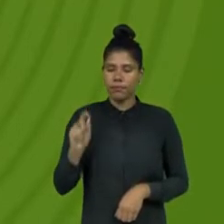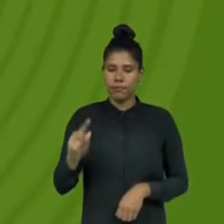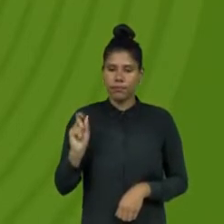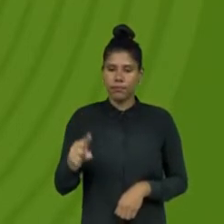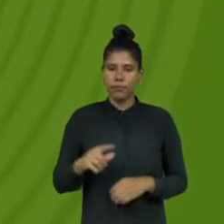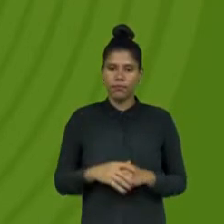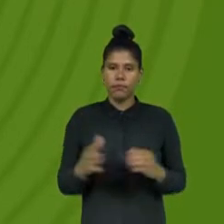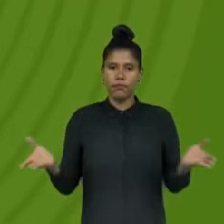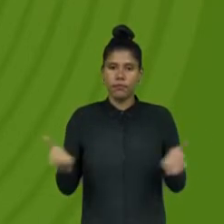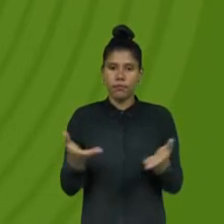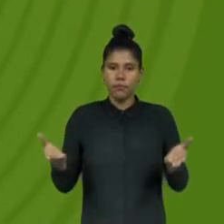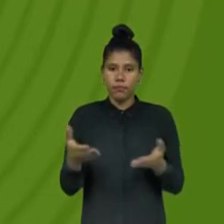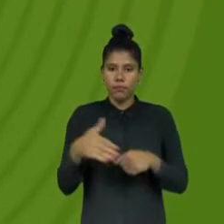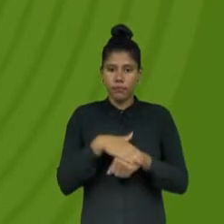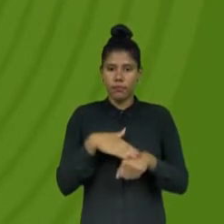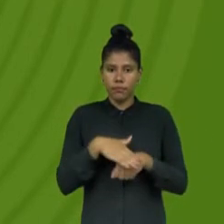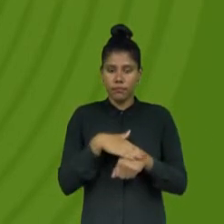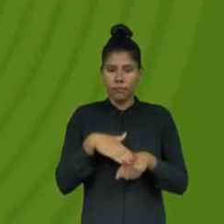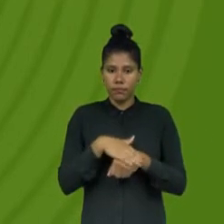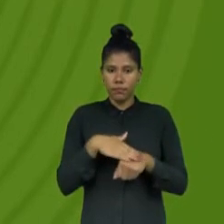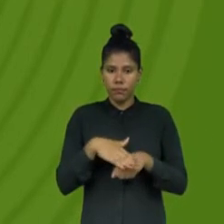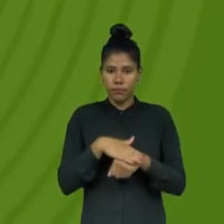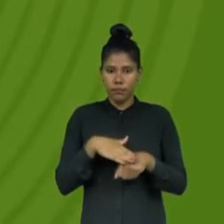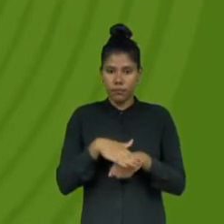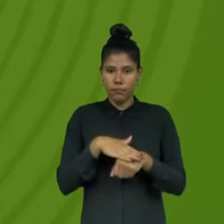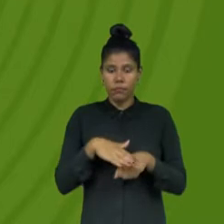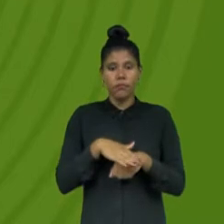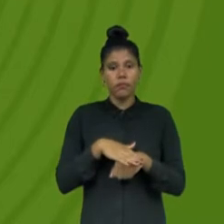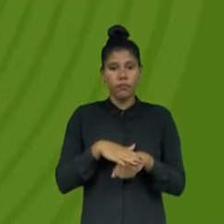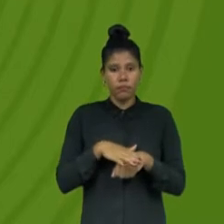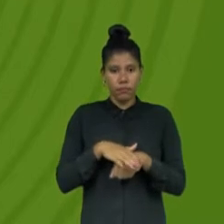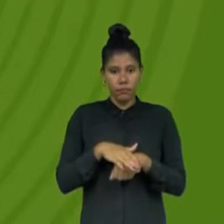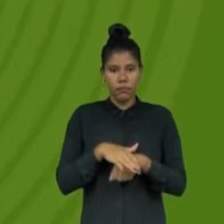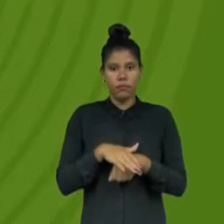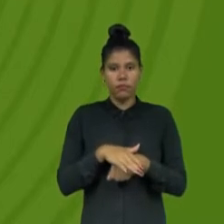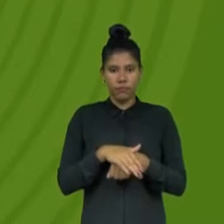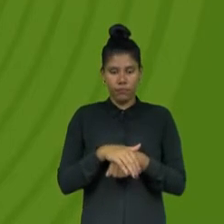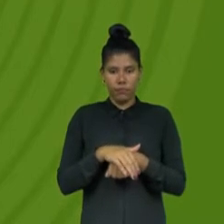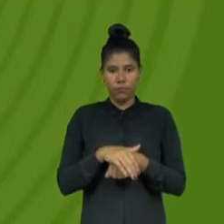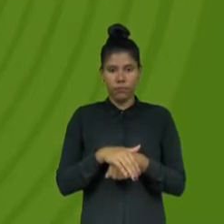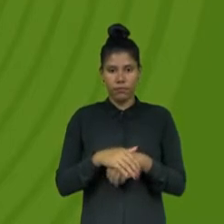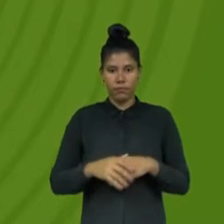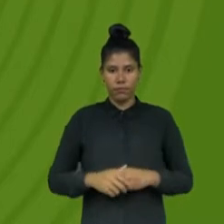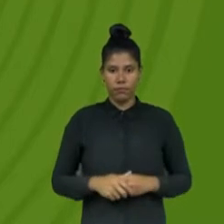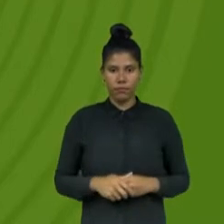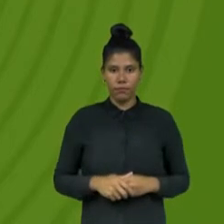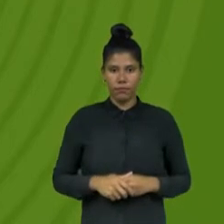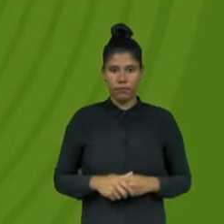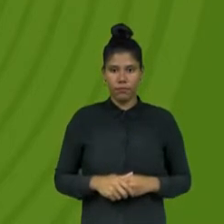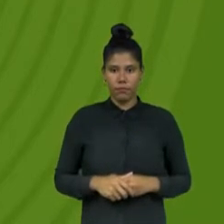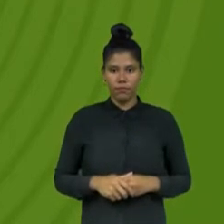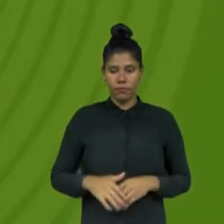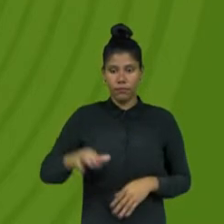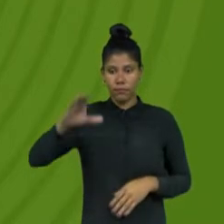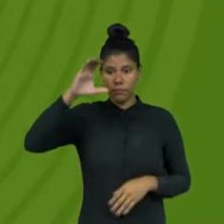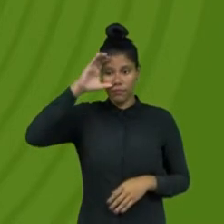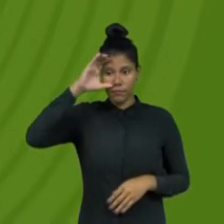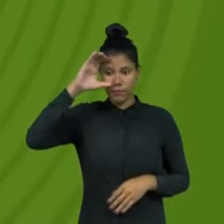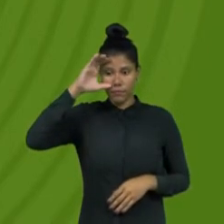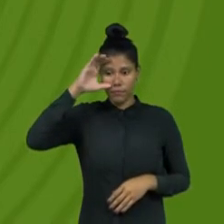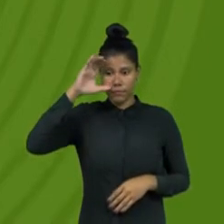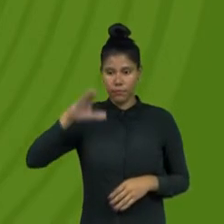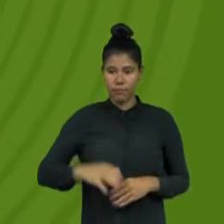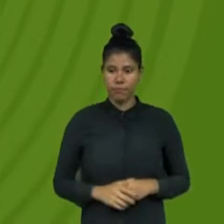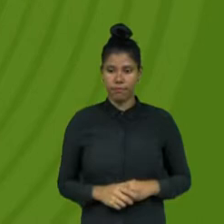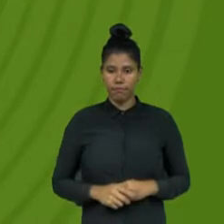com o diretor do Departamento Legislativo aqui da Assembleia, Carlos Alberto Aragão. Renato, como é que fica o funcionamento da